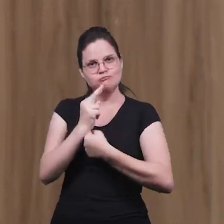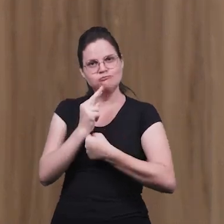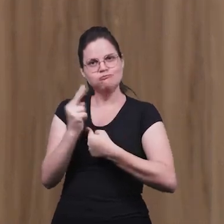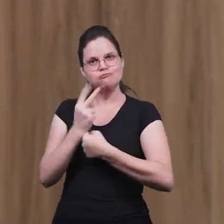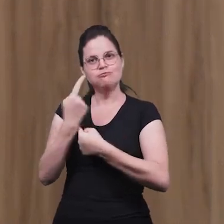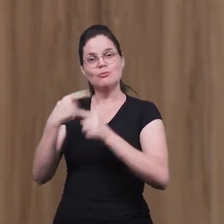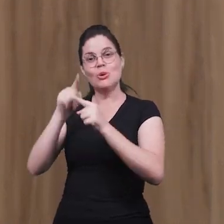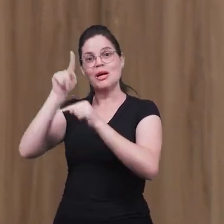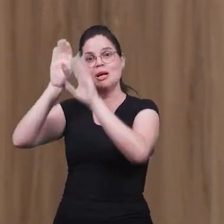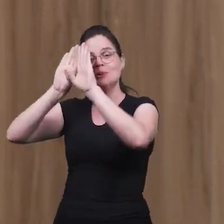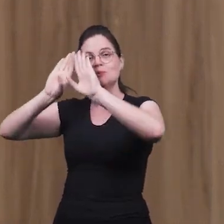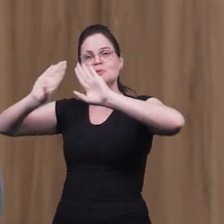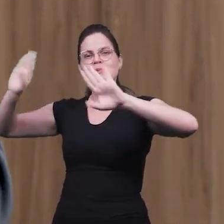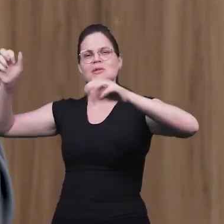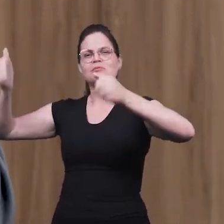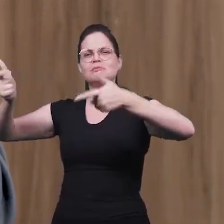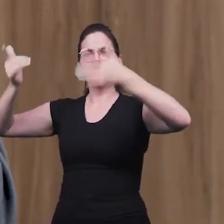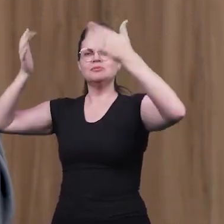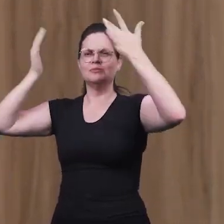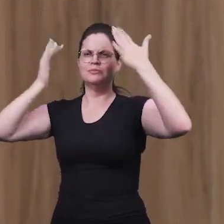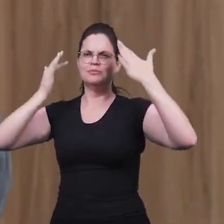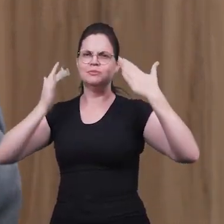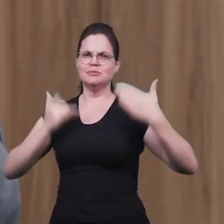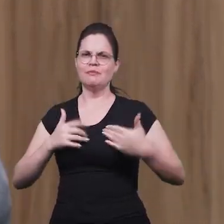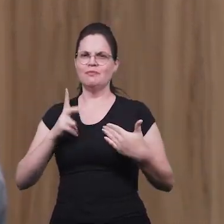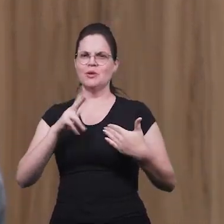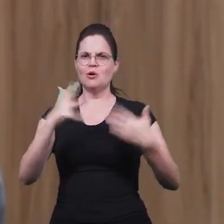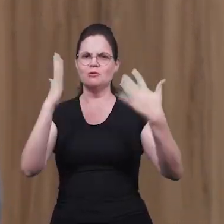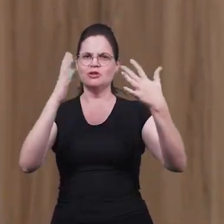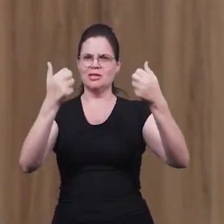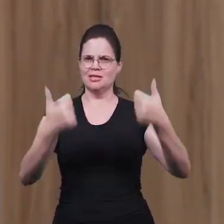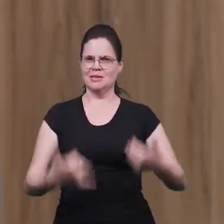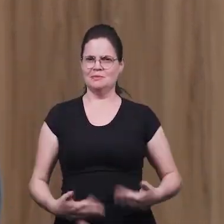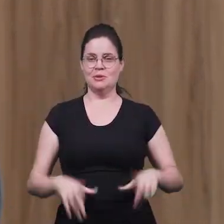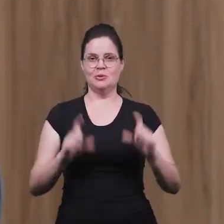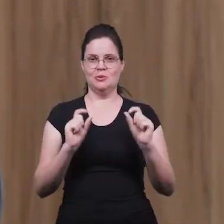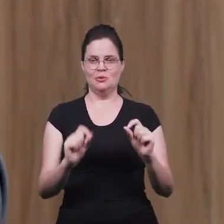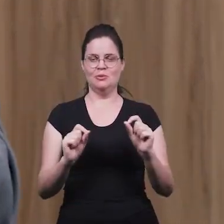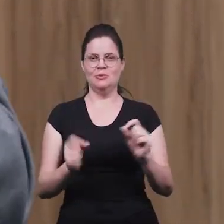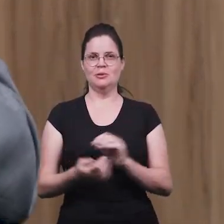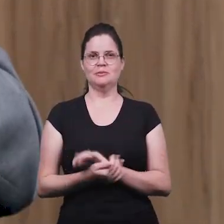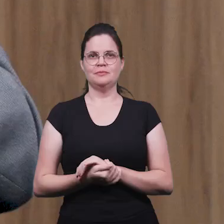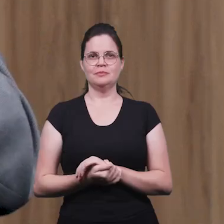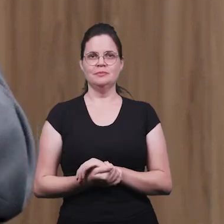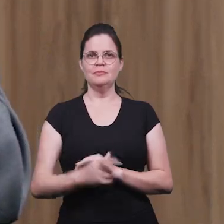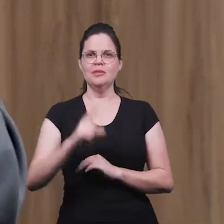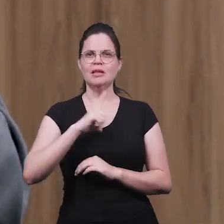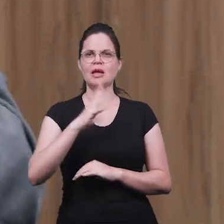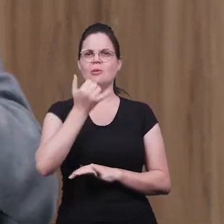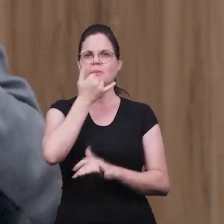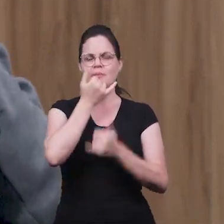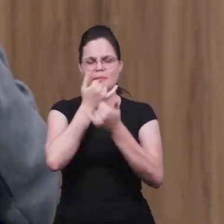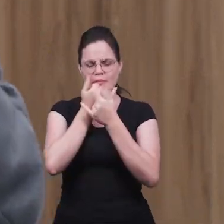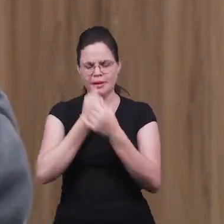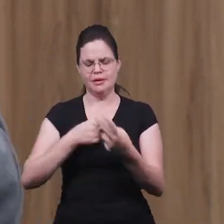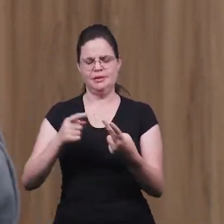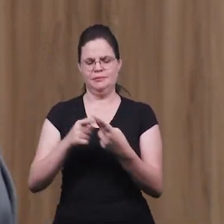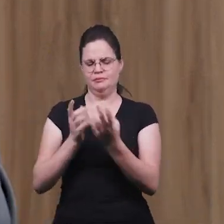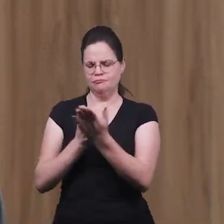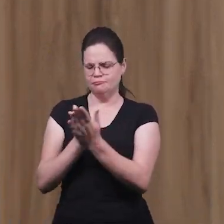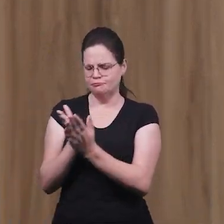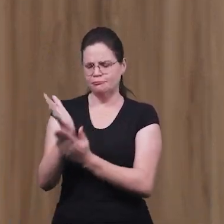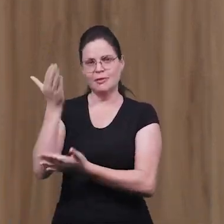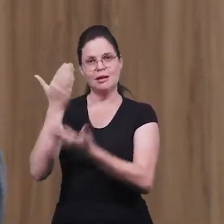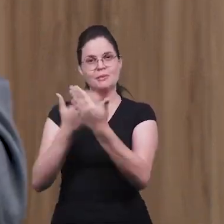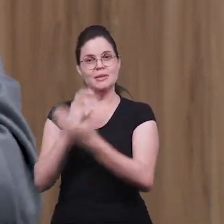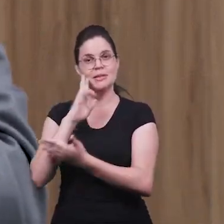da eternidade, a começar, o que já falamos de alguma forma, do perdão, do caminhar